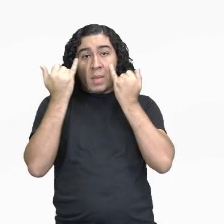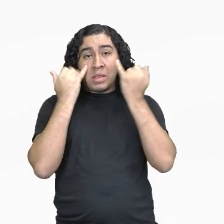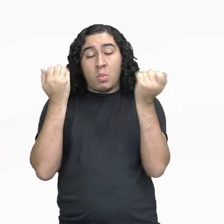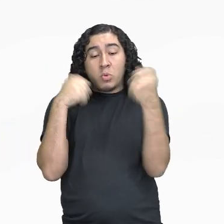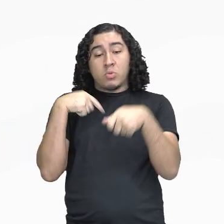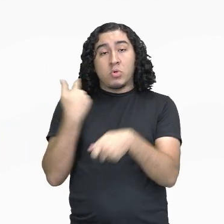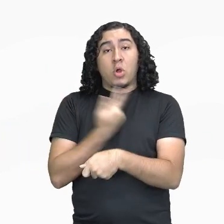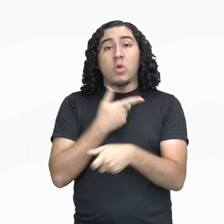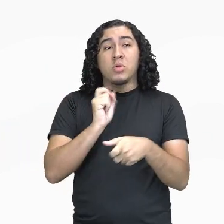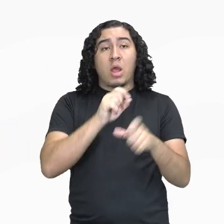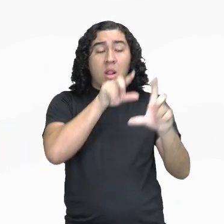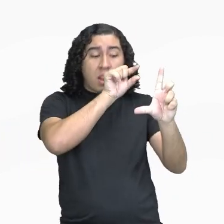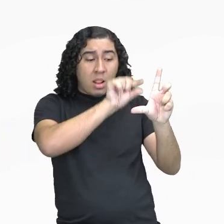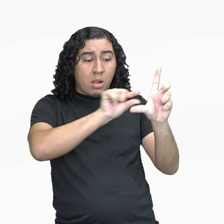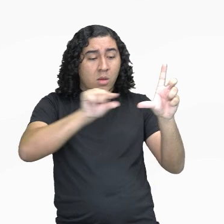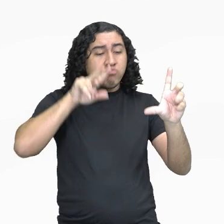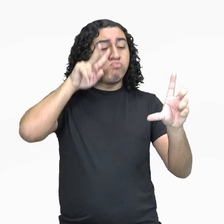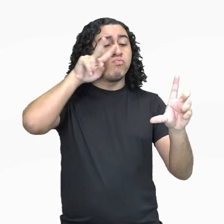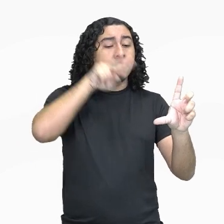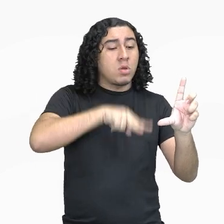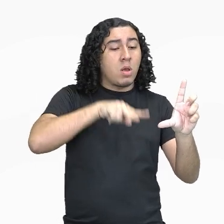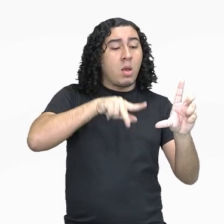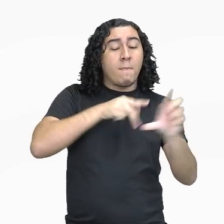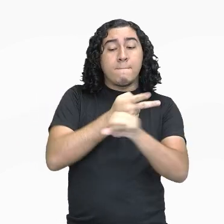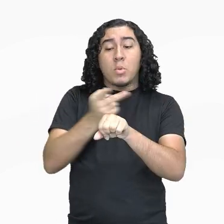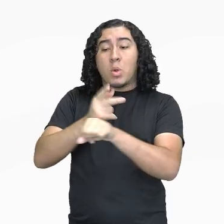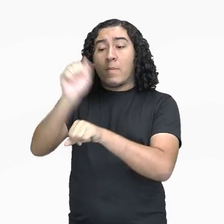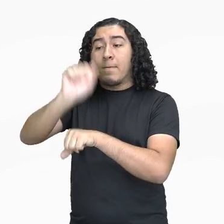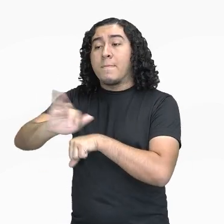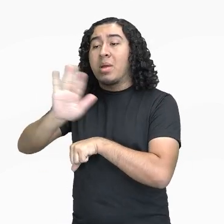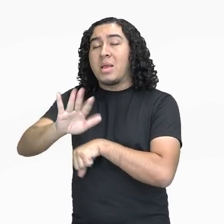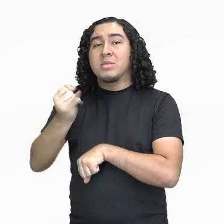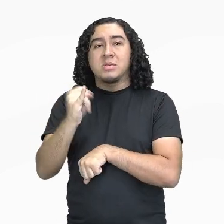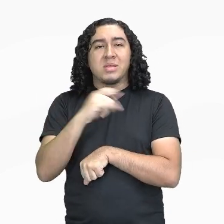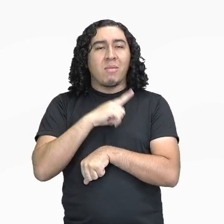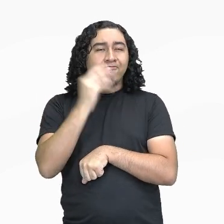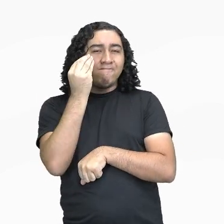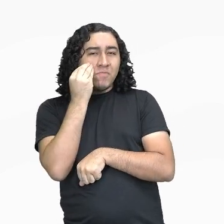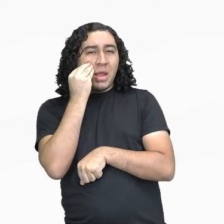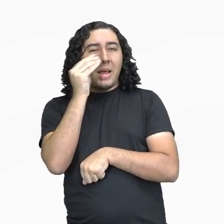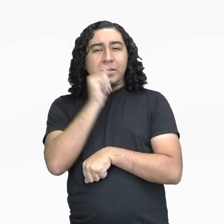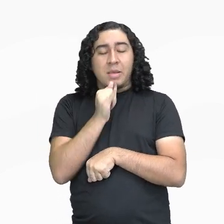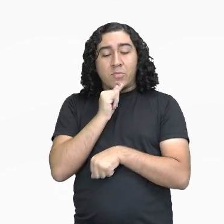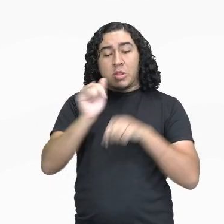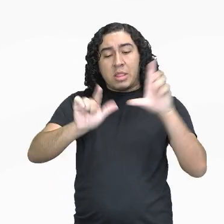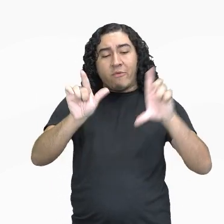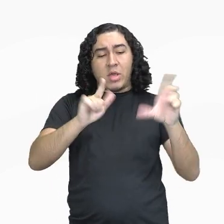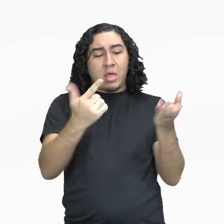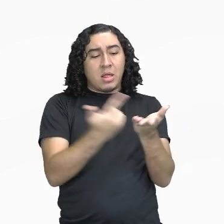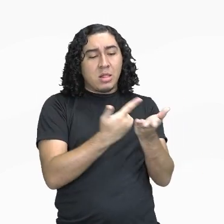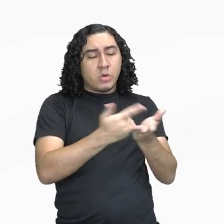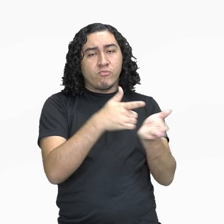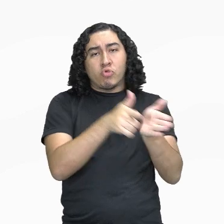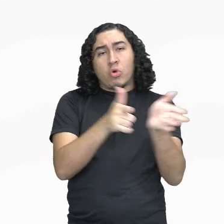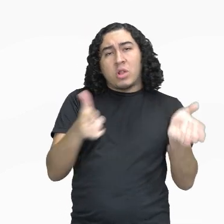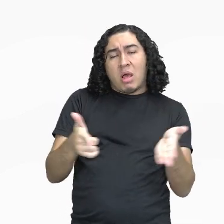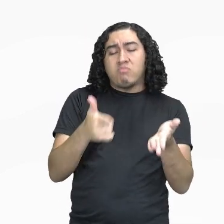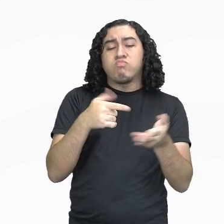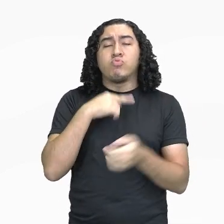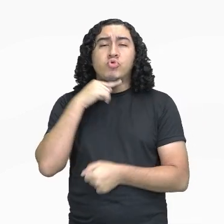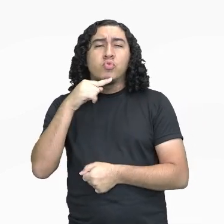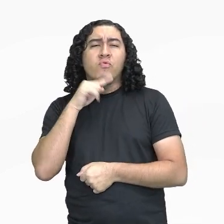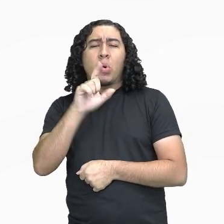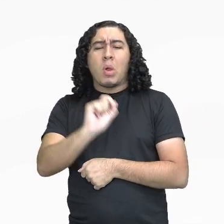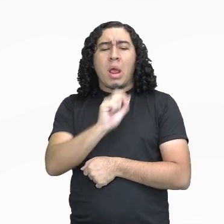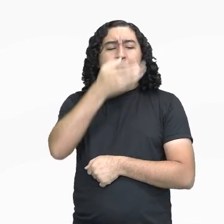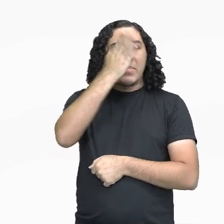gente possa conhecer. Porque quando você verifica isso na mídia, quando é mostrado isso, né, você pode ter dúvidas. Mas o que é a Amazônia